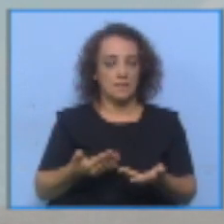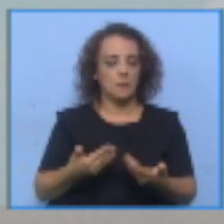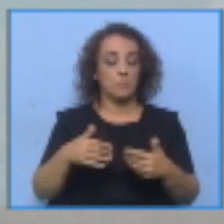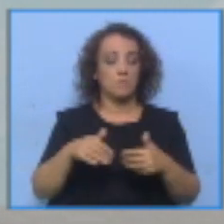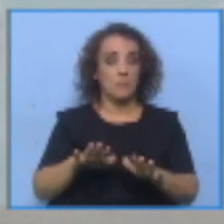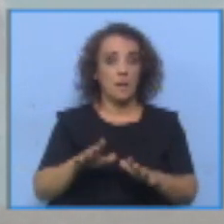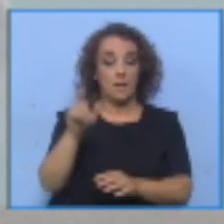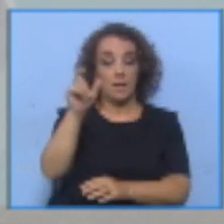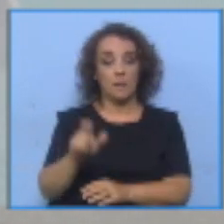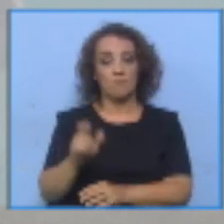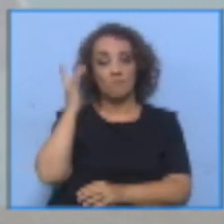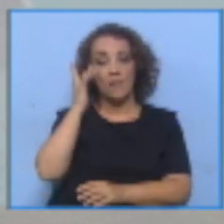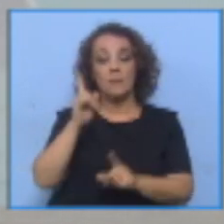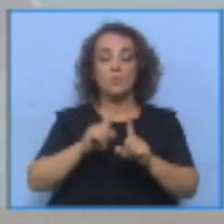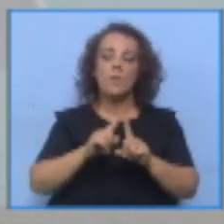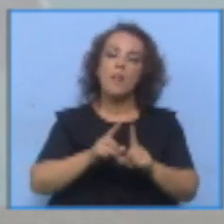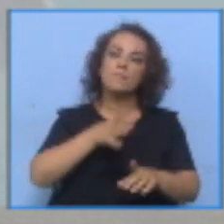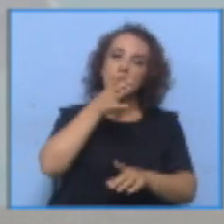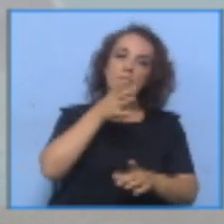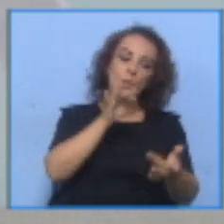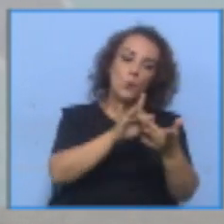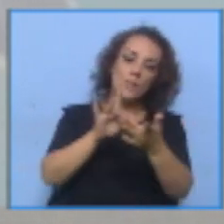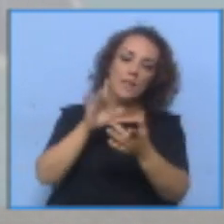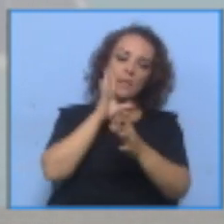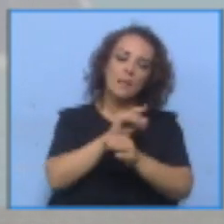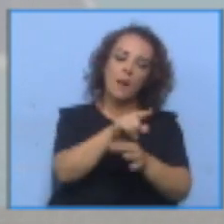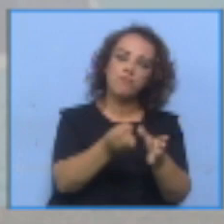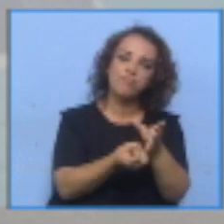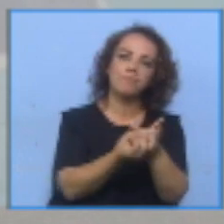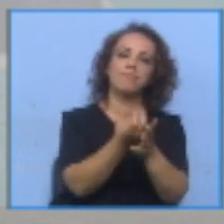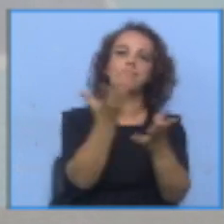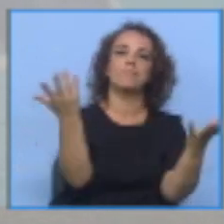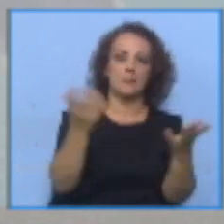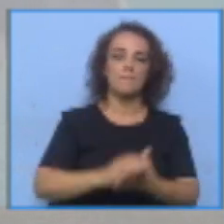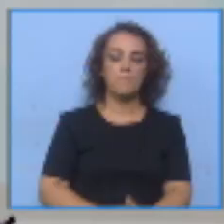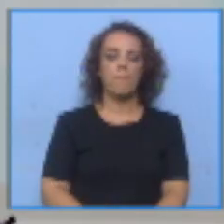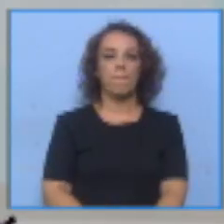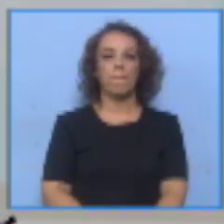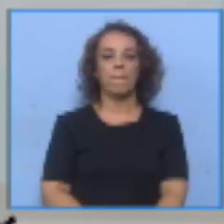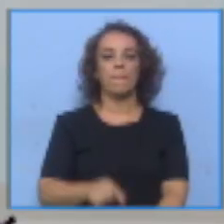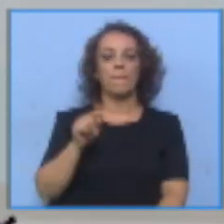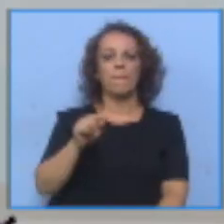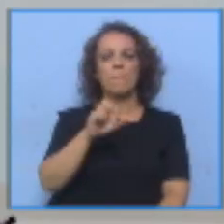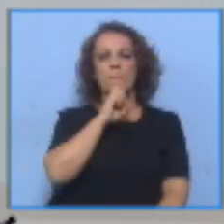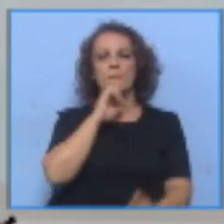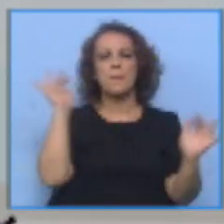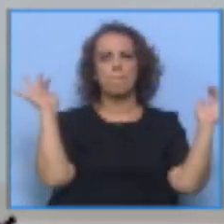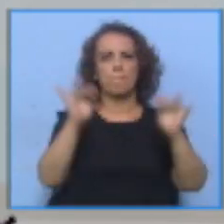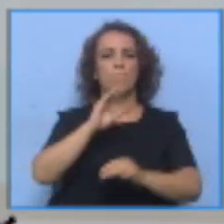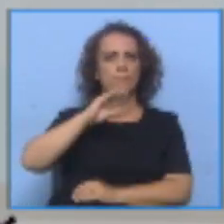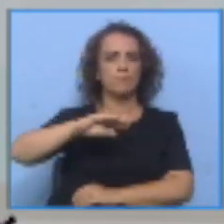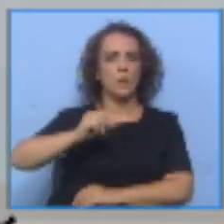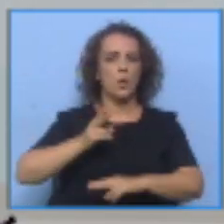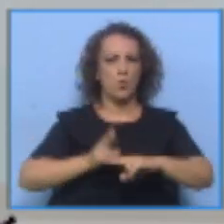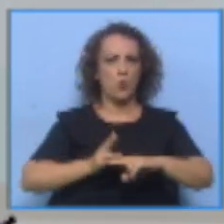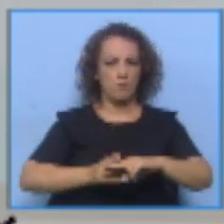fazer desabrochar um pouco no contacto com esses povos. Este sínodo decorre em Roma,